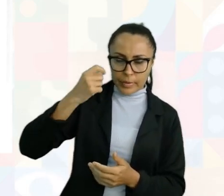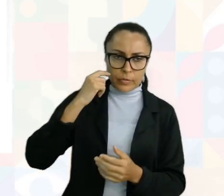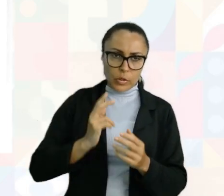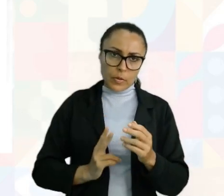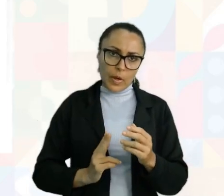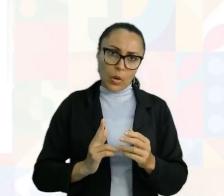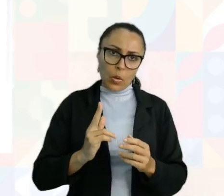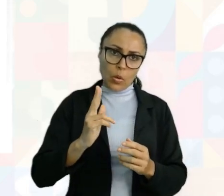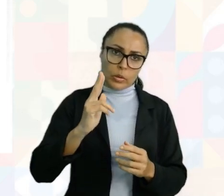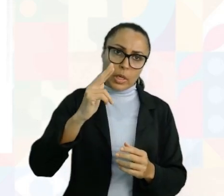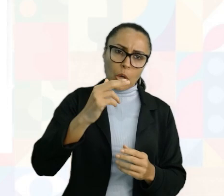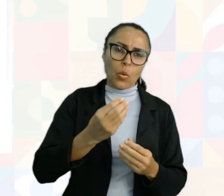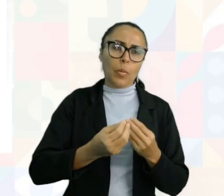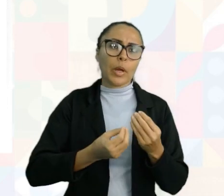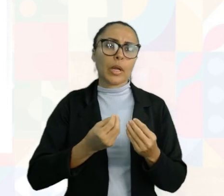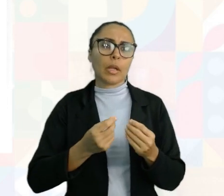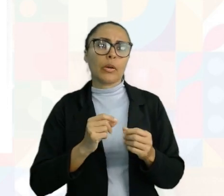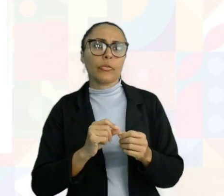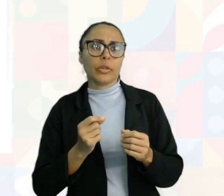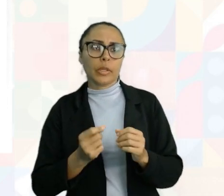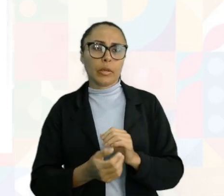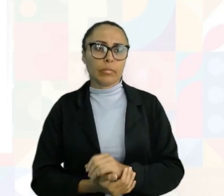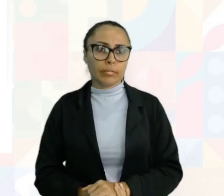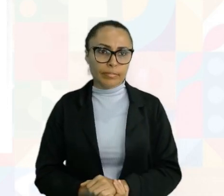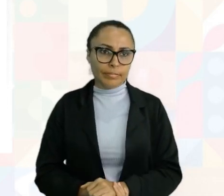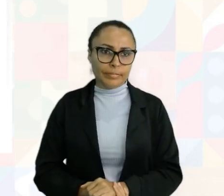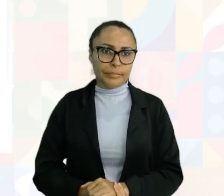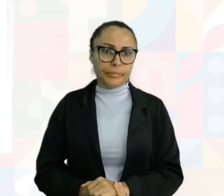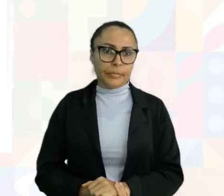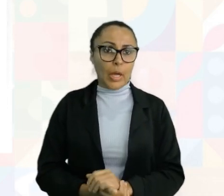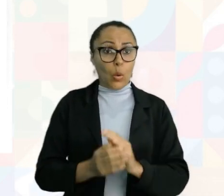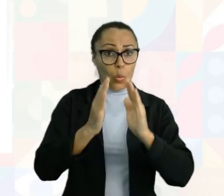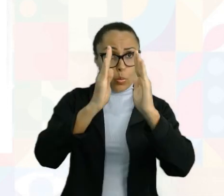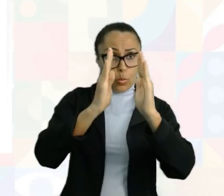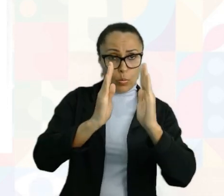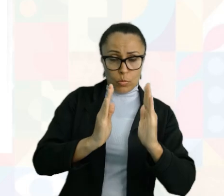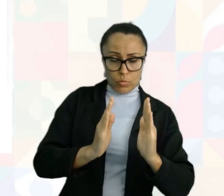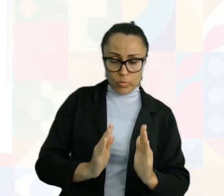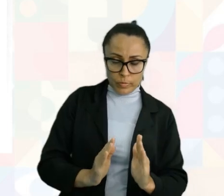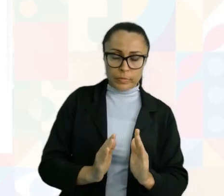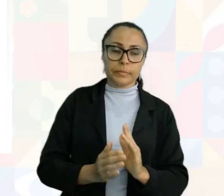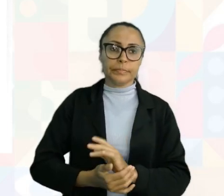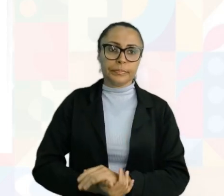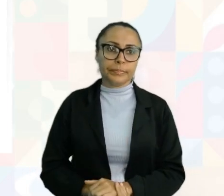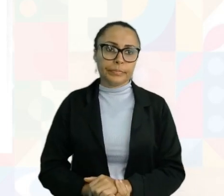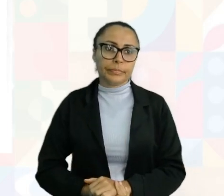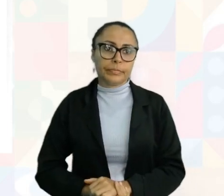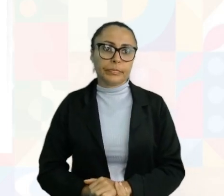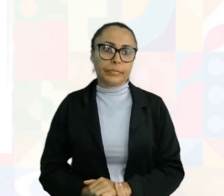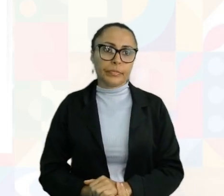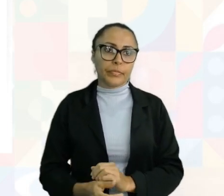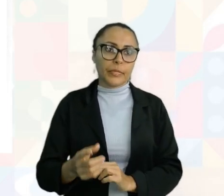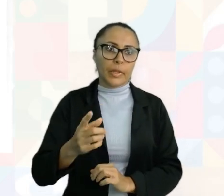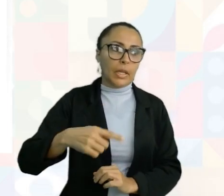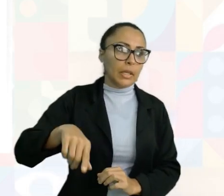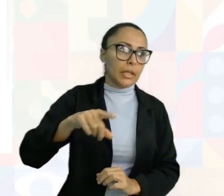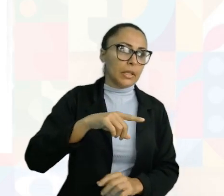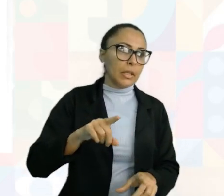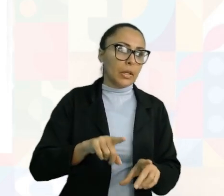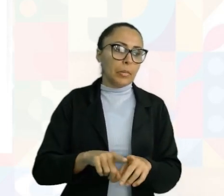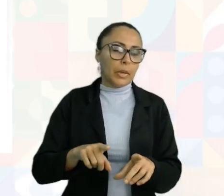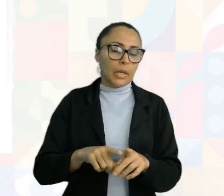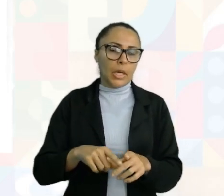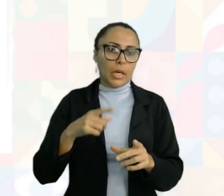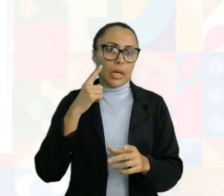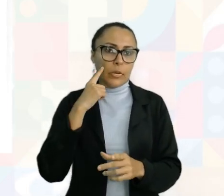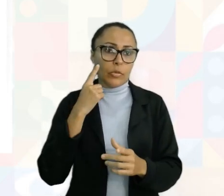fica, né, ela vai ficar mais ou menos como aquele cubo, né? Existem outras de formas diferentes. Então ali, através da geometria